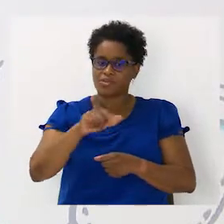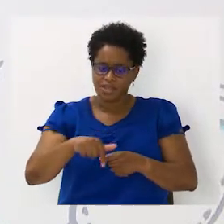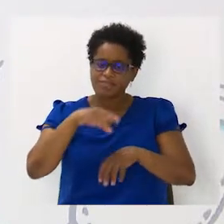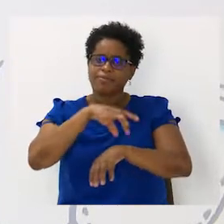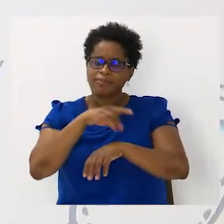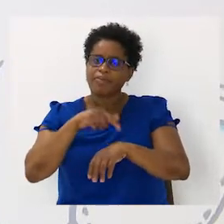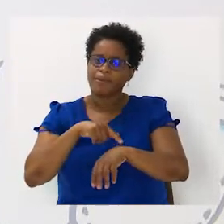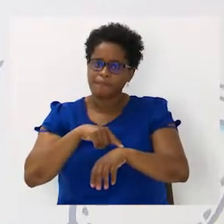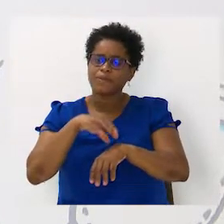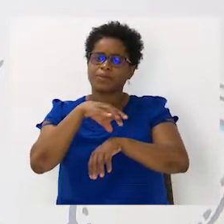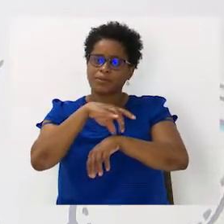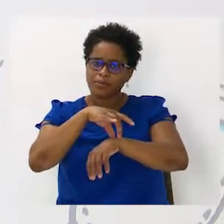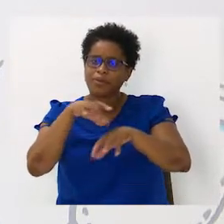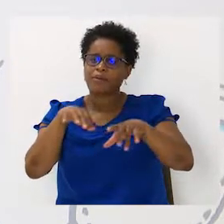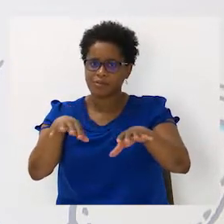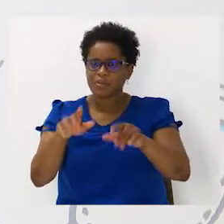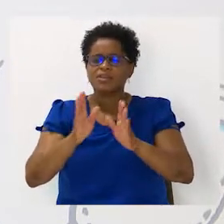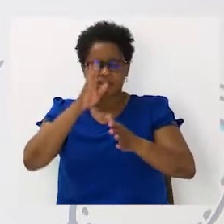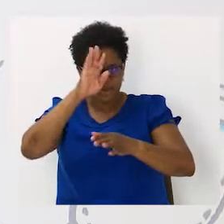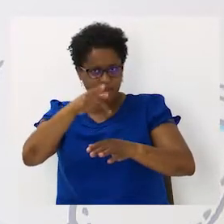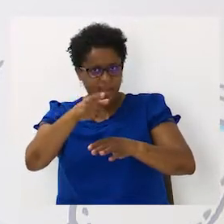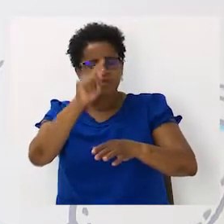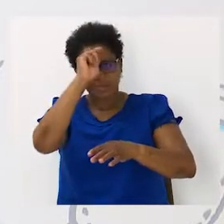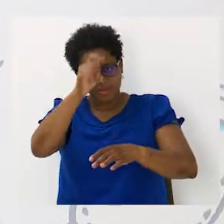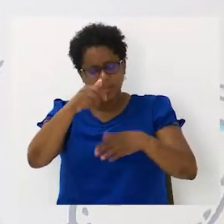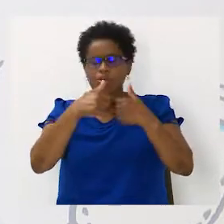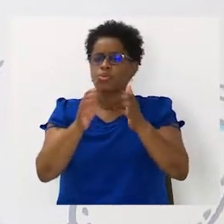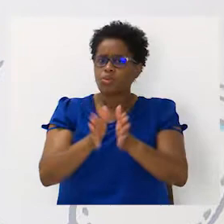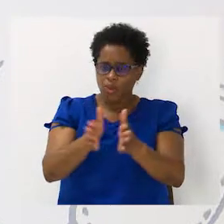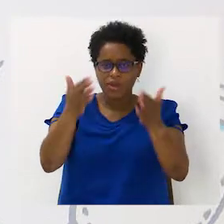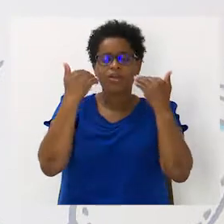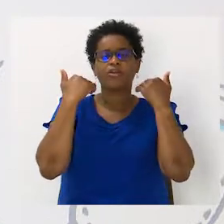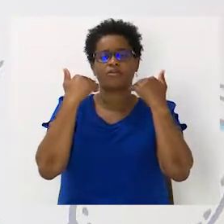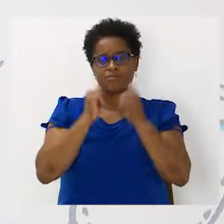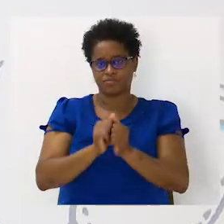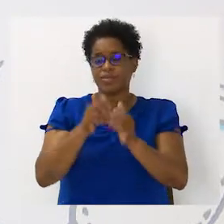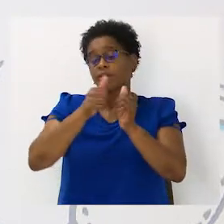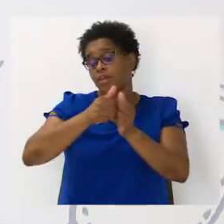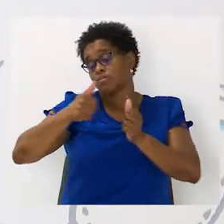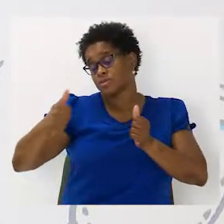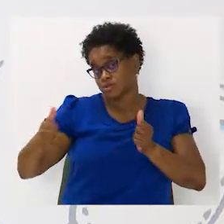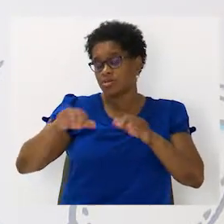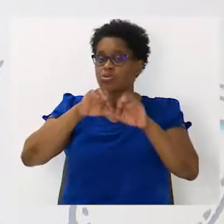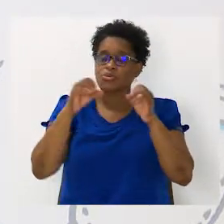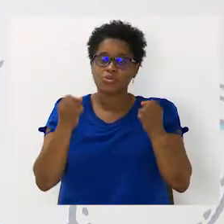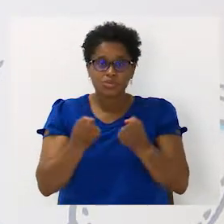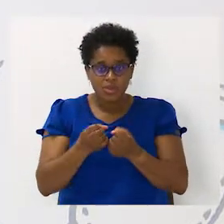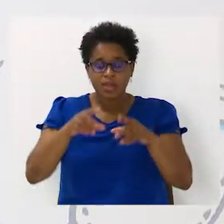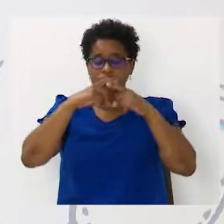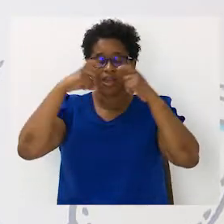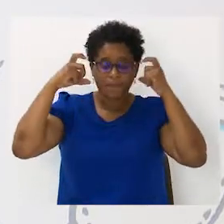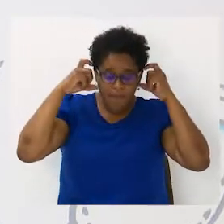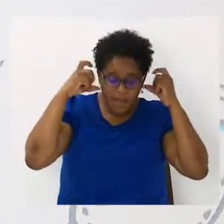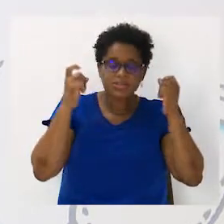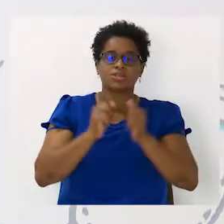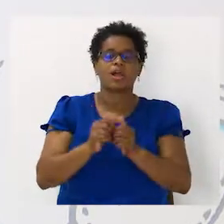pandemia, já sabem, devemos cumprir todas as orientações, manter o distanciamento social, usar a